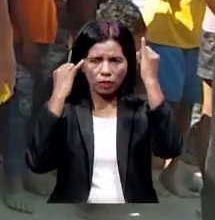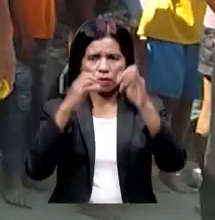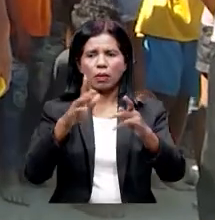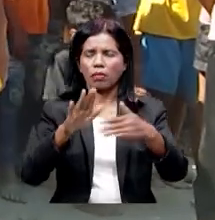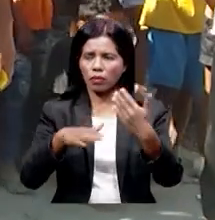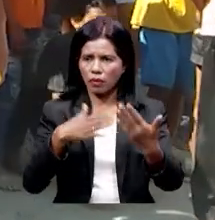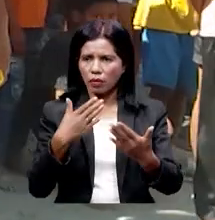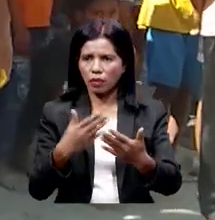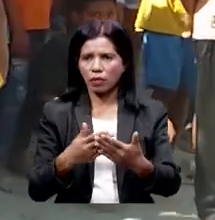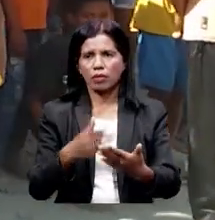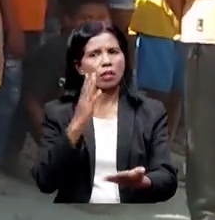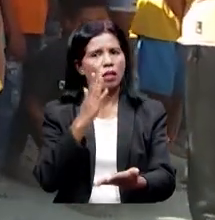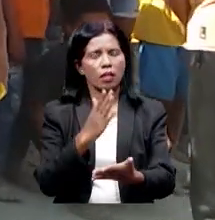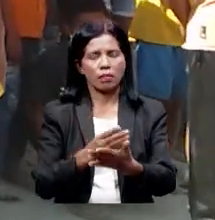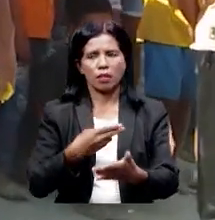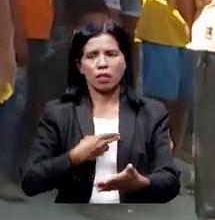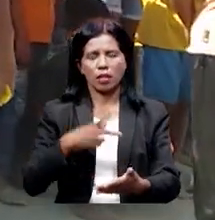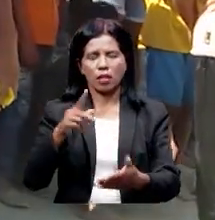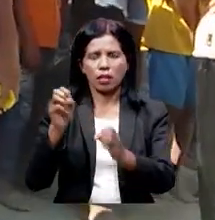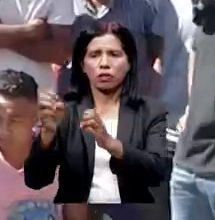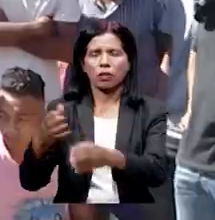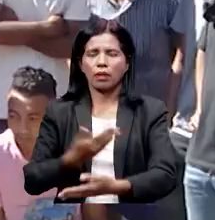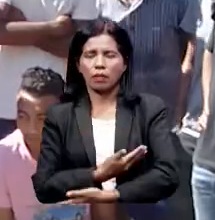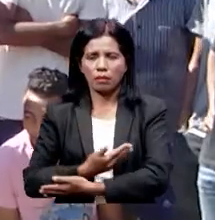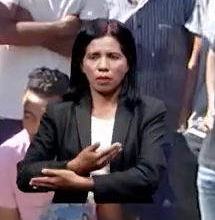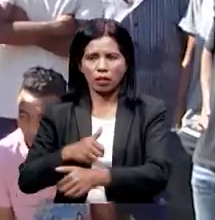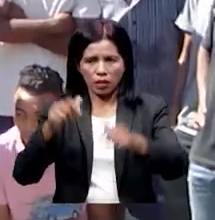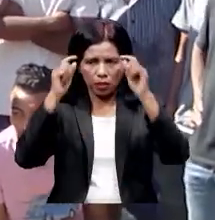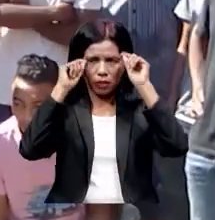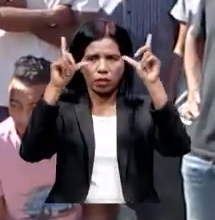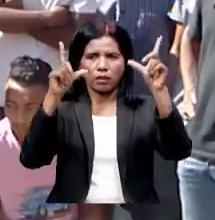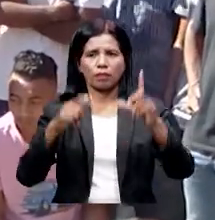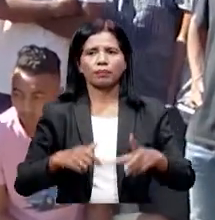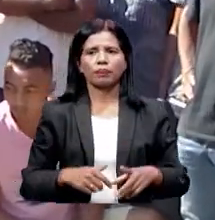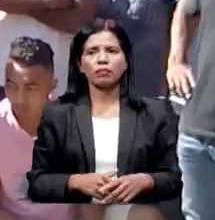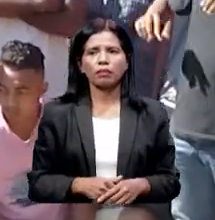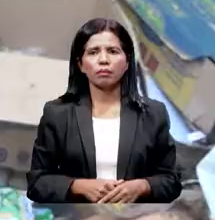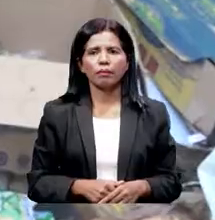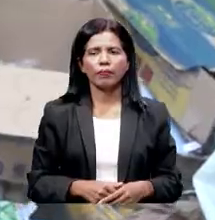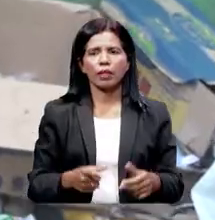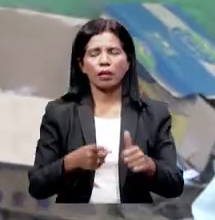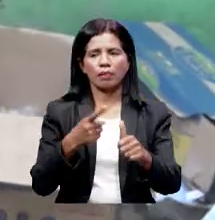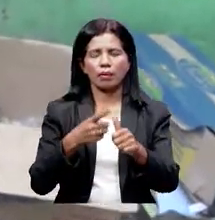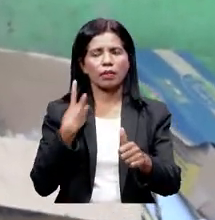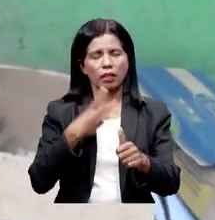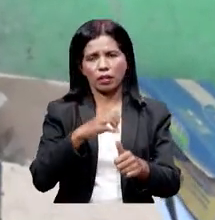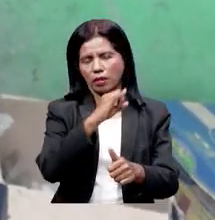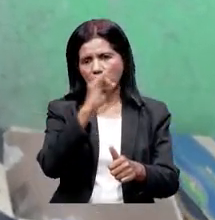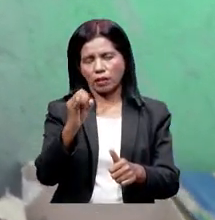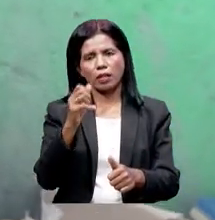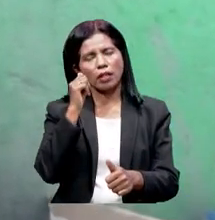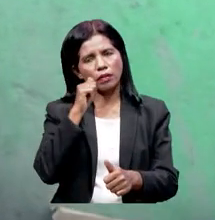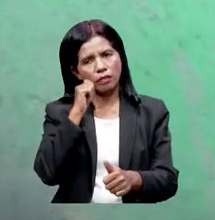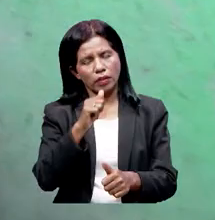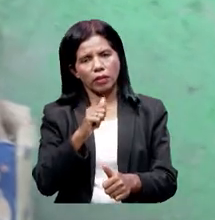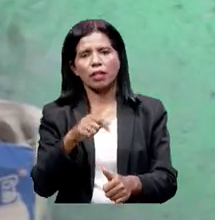sira, onde combate a halo com seu bebê e a território nacional. Primeiro, ele identifica o núcleo de feto, né? Feto é